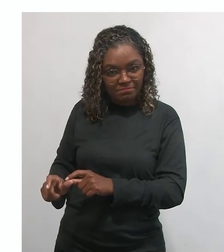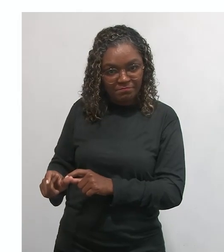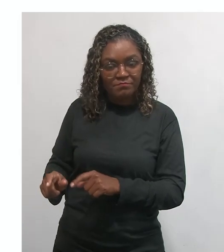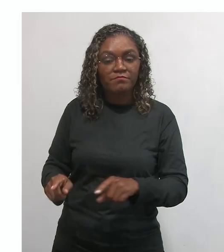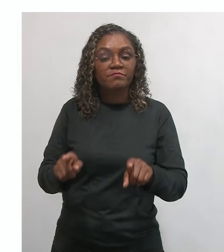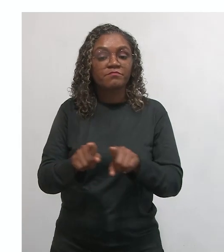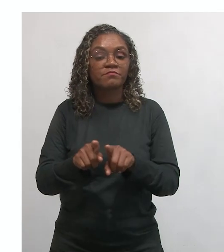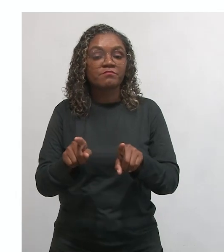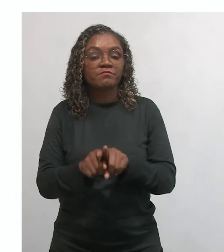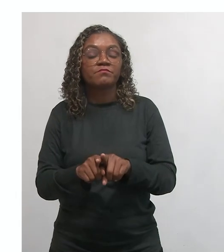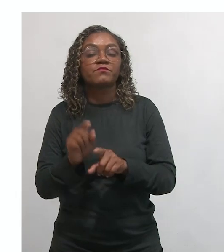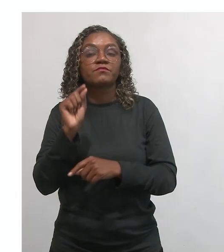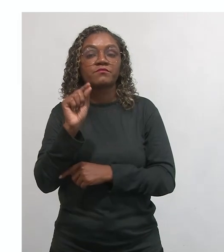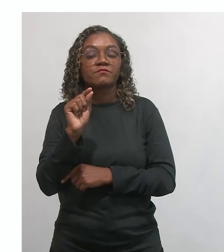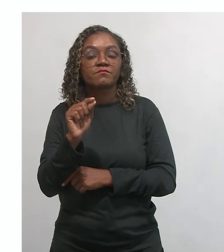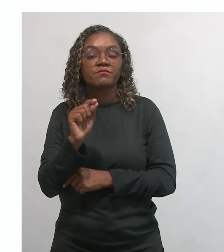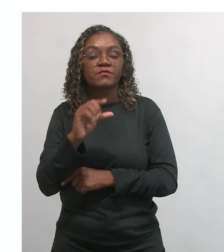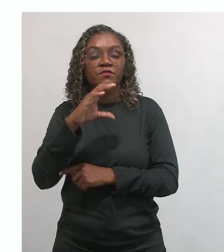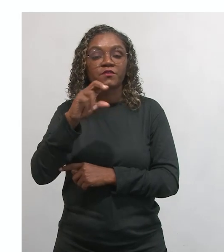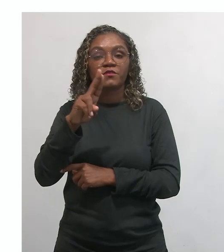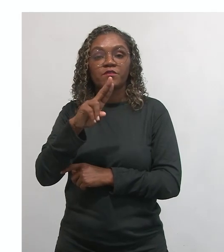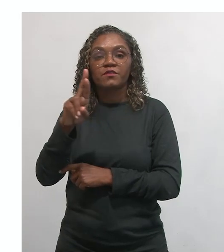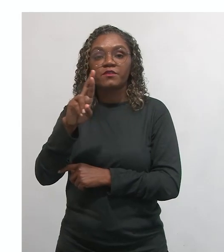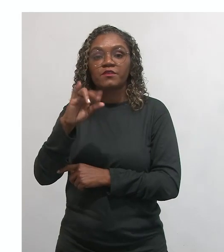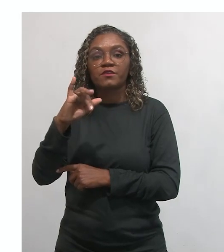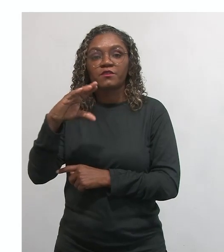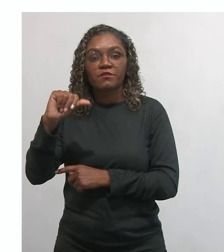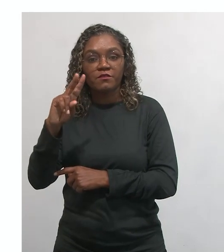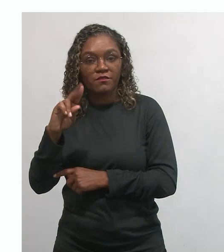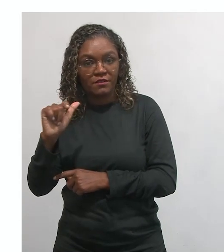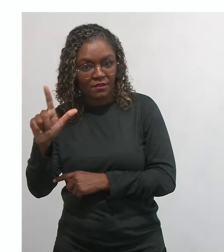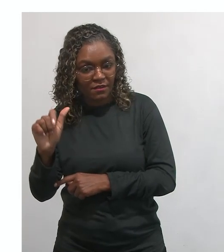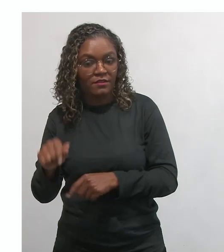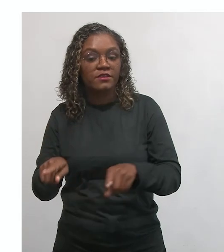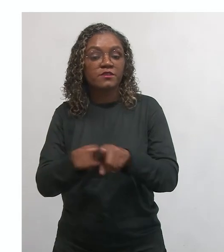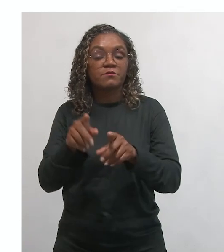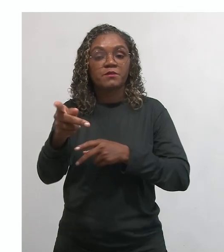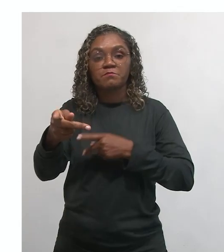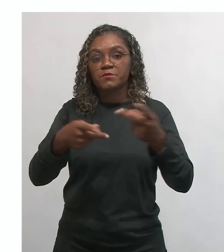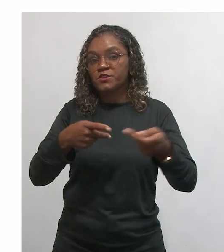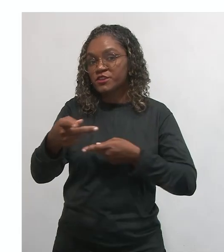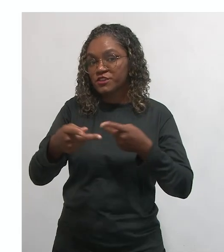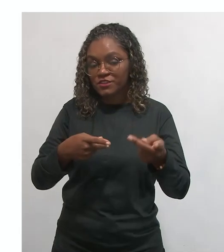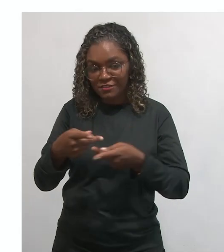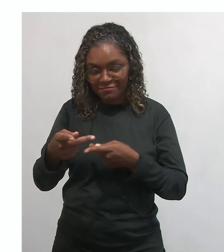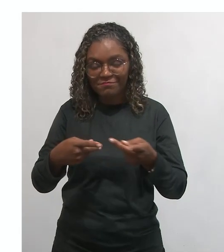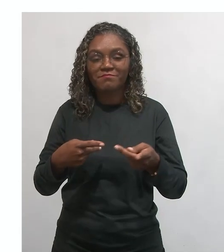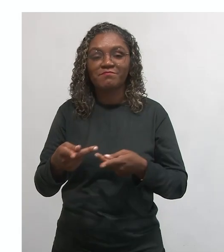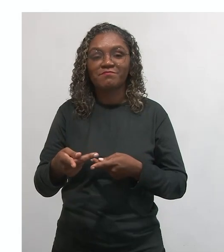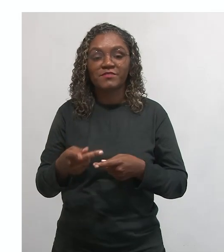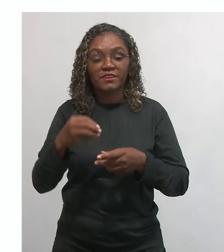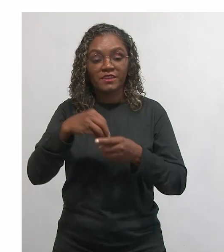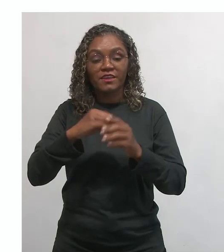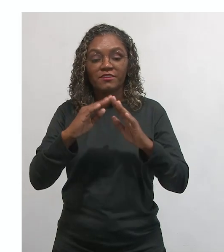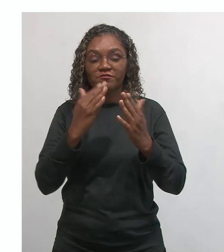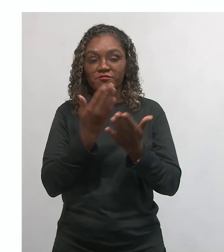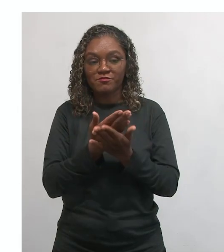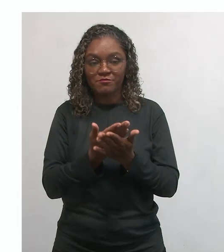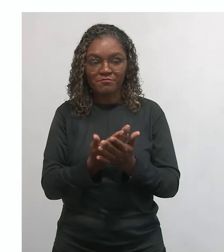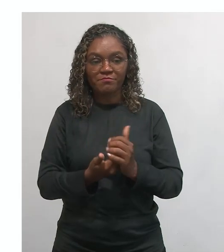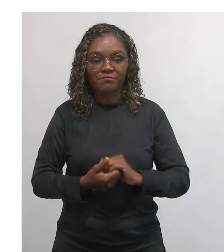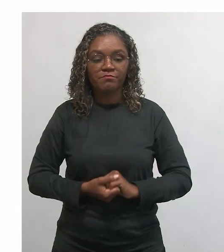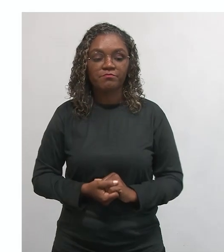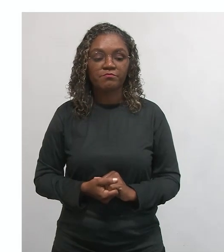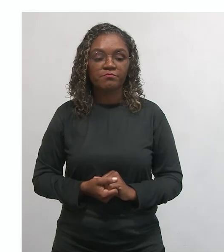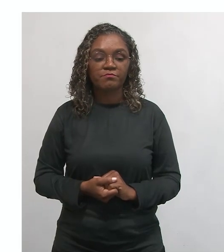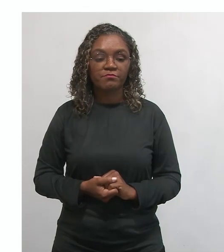de pessoas, mas, acima de tudo, uma gestão curricular e os projetos